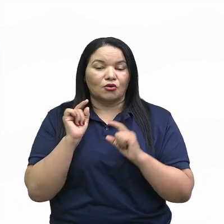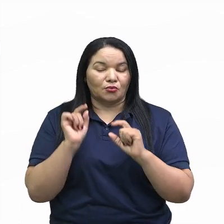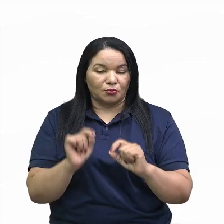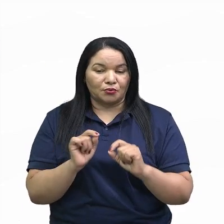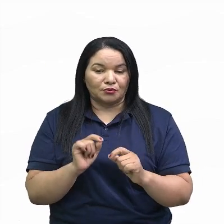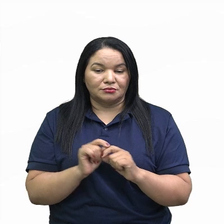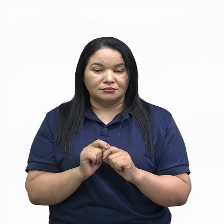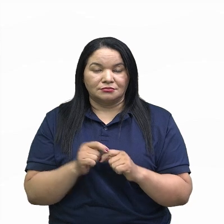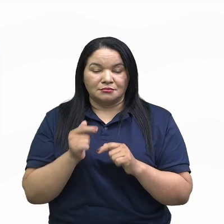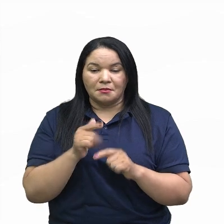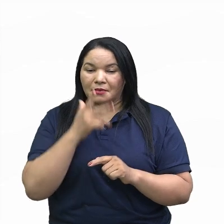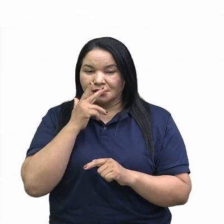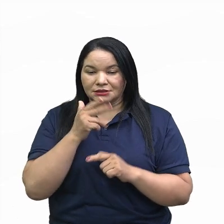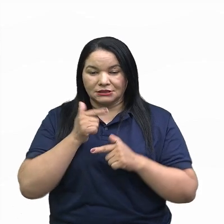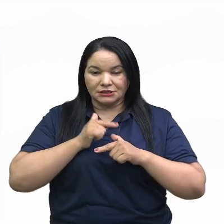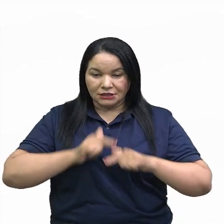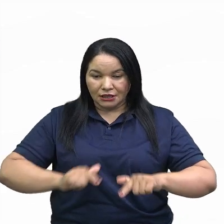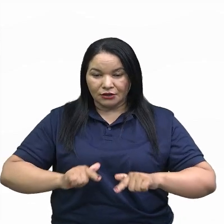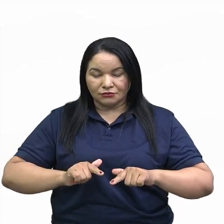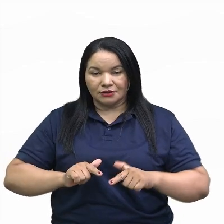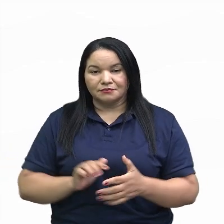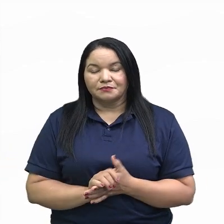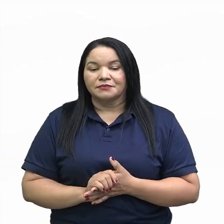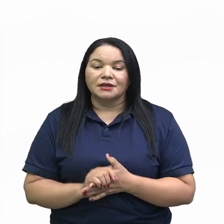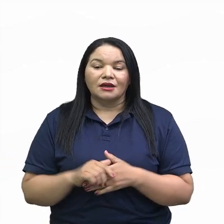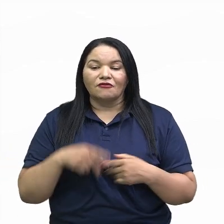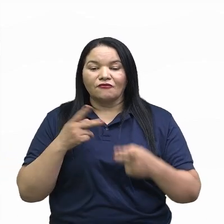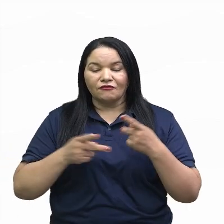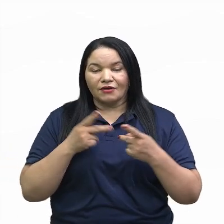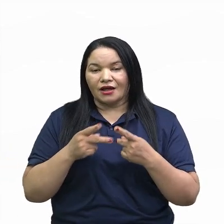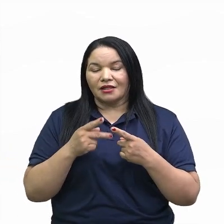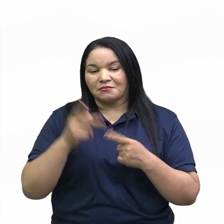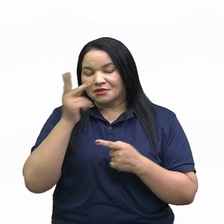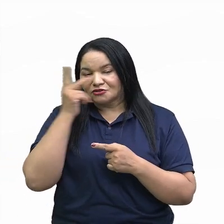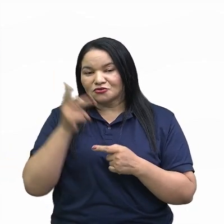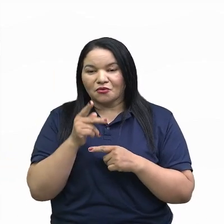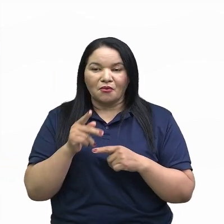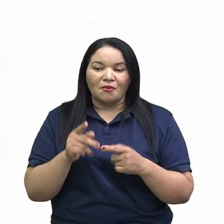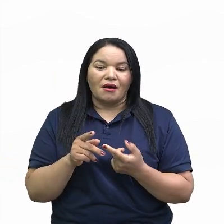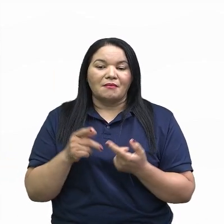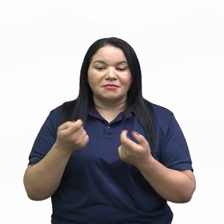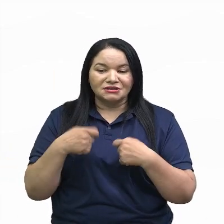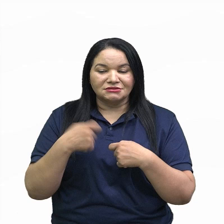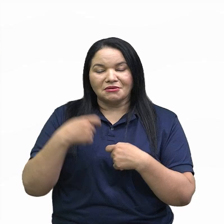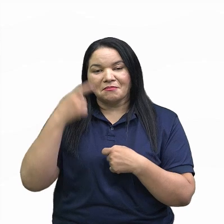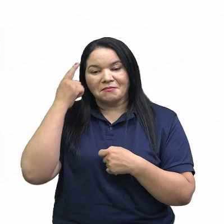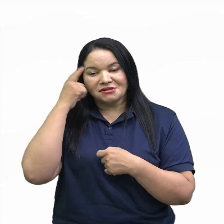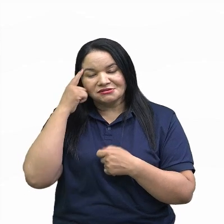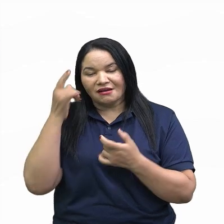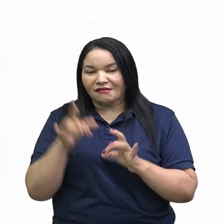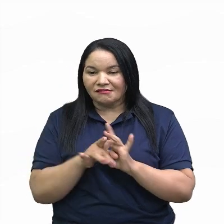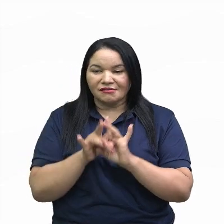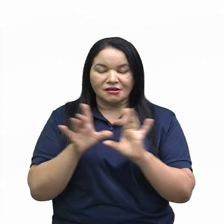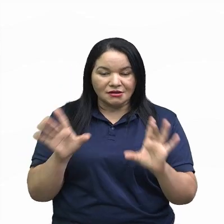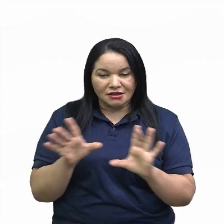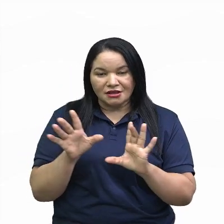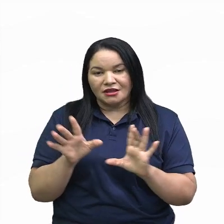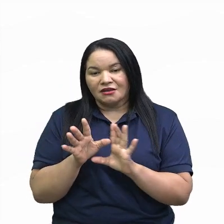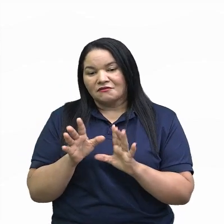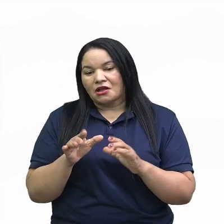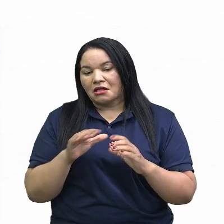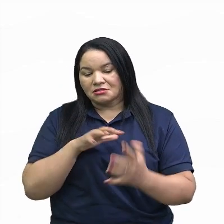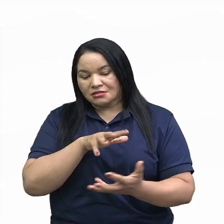forma neutra, ela faz uma ponderação. O que ela diz? As pessoas devem ser livres para pensar no formato da